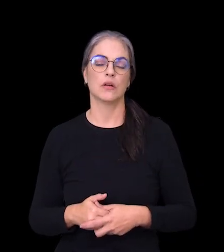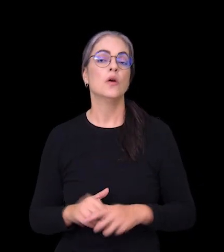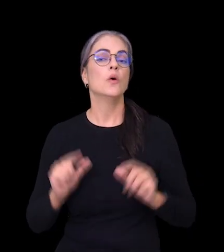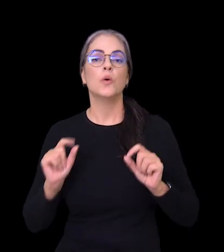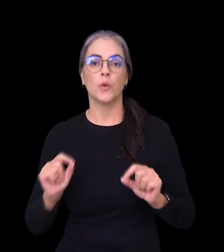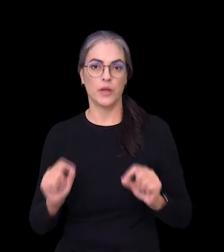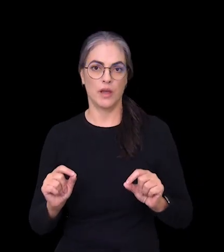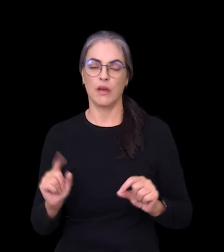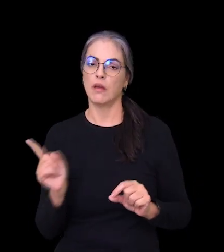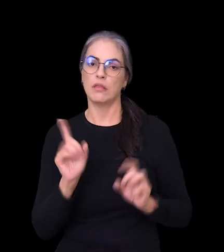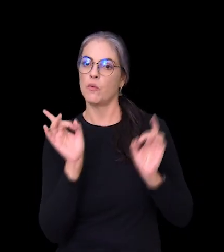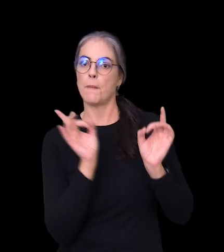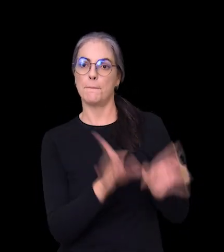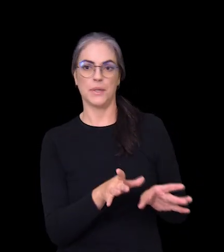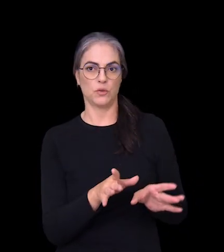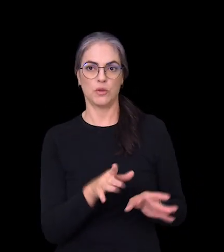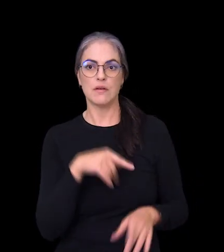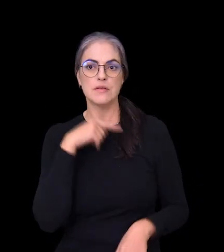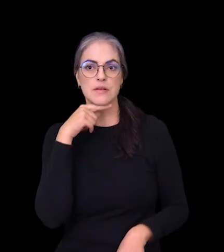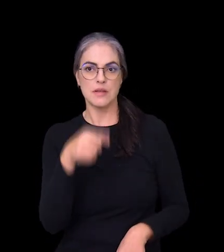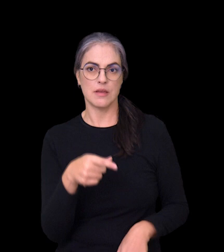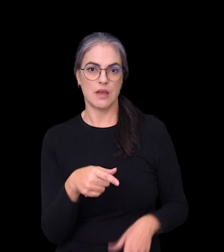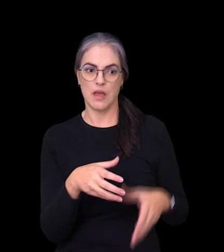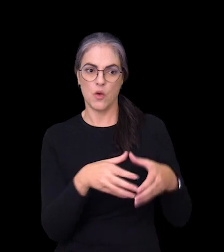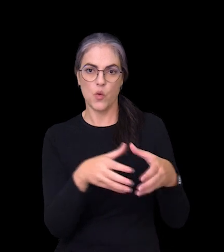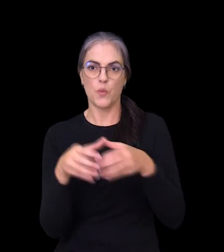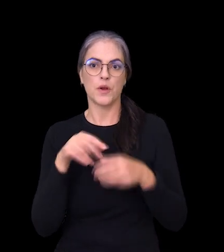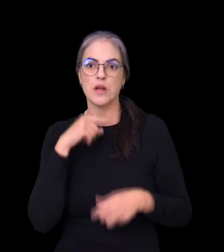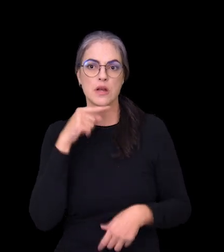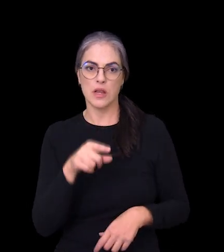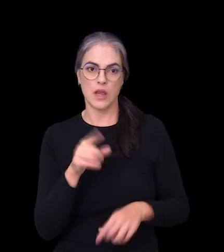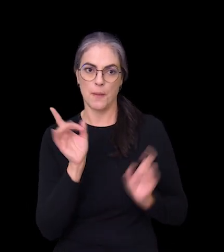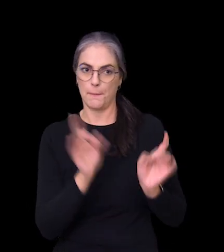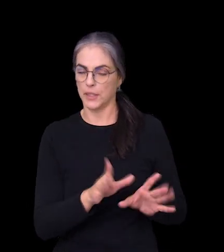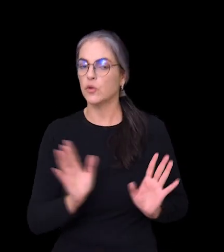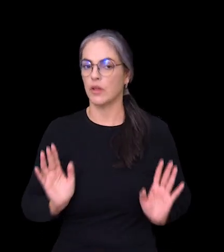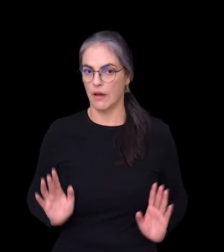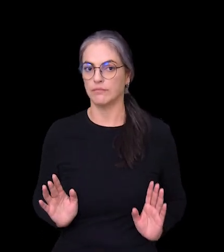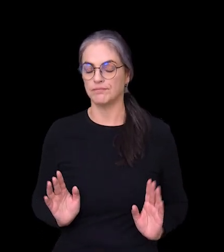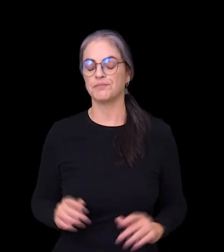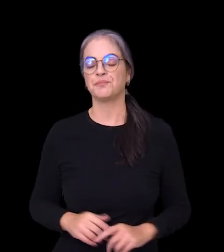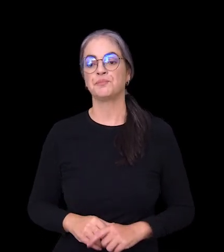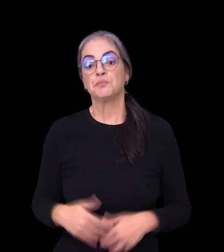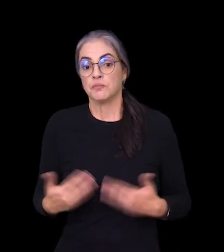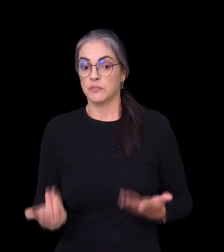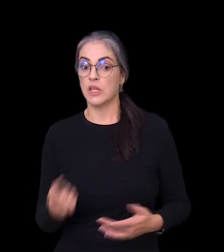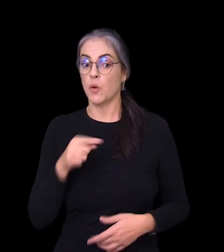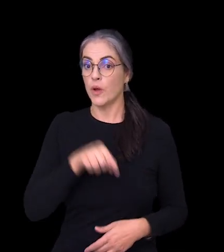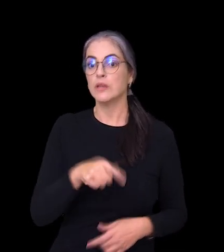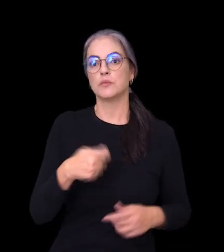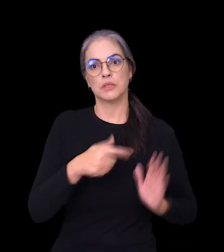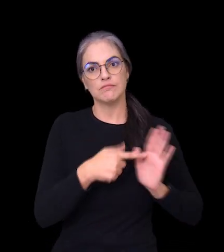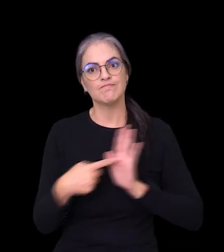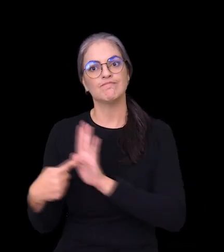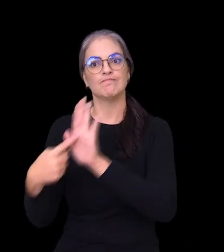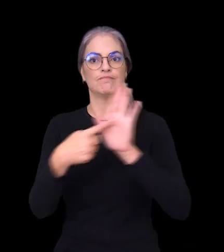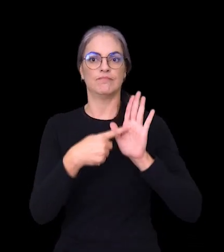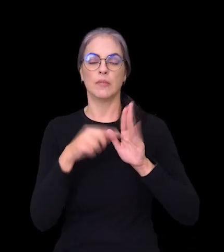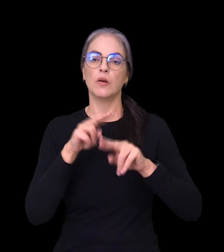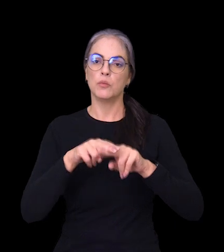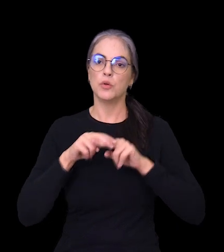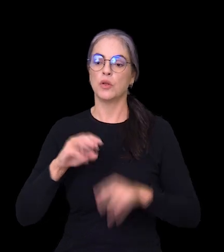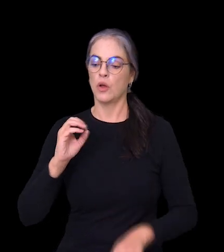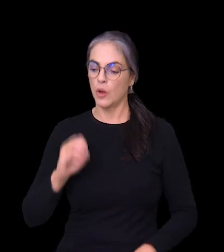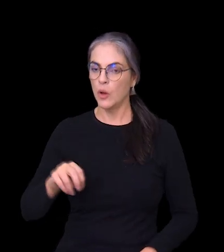ninguém para trás, né? Então, é fundamental que a gente dê visibilidade. Então, as Nações Unidas têm trabalhado muito para